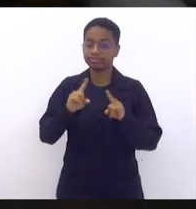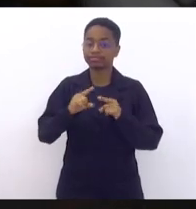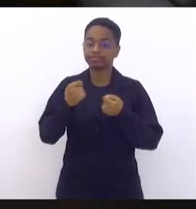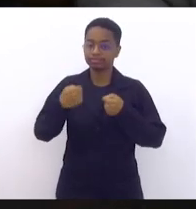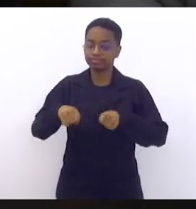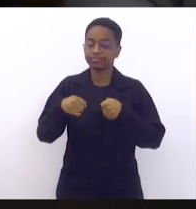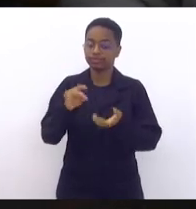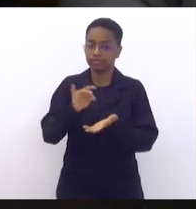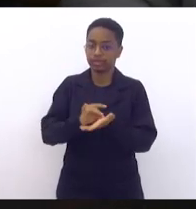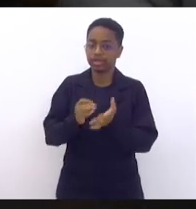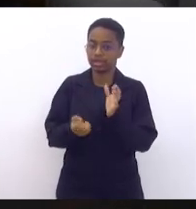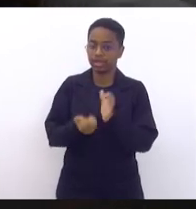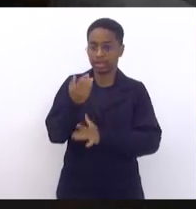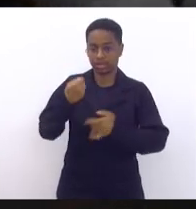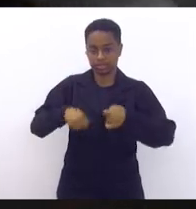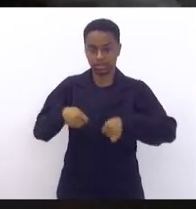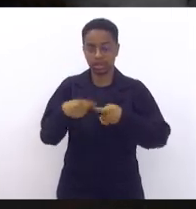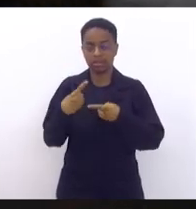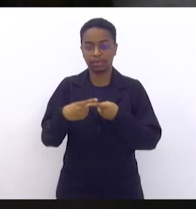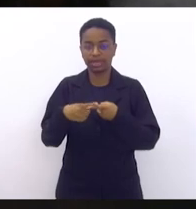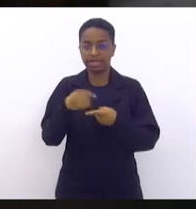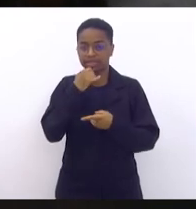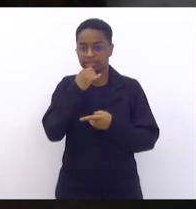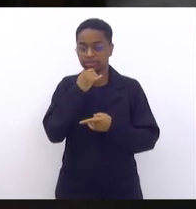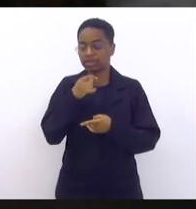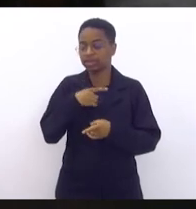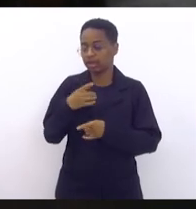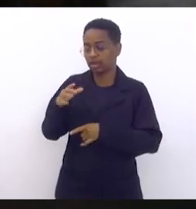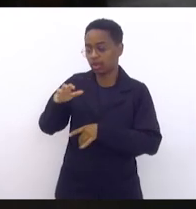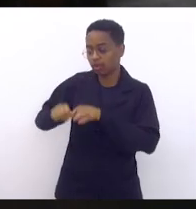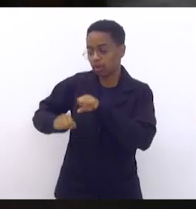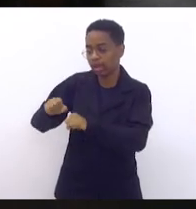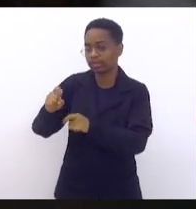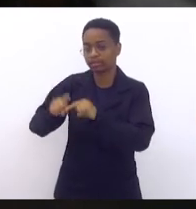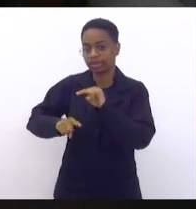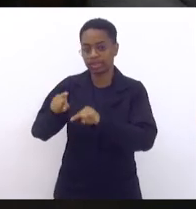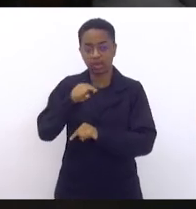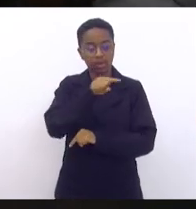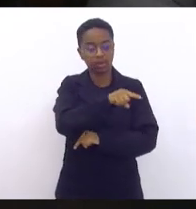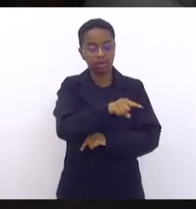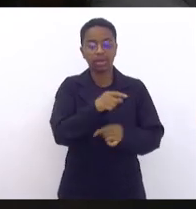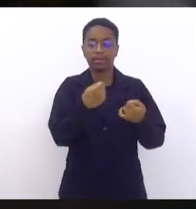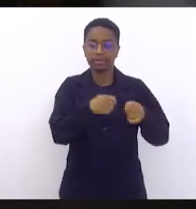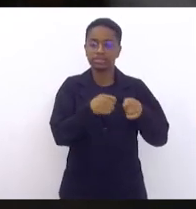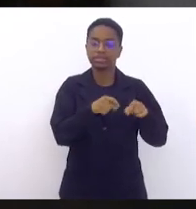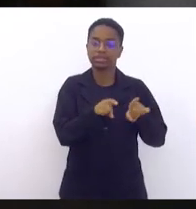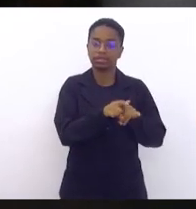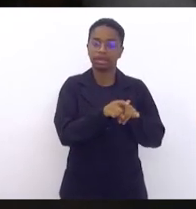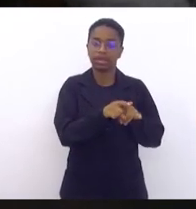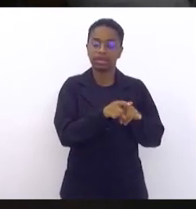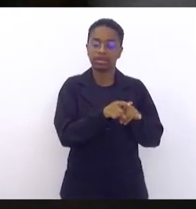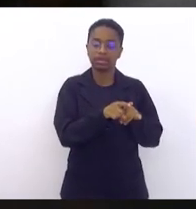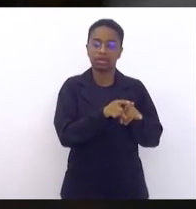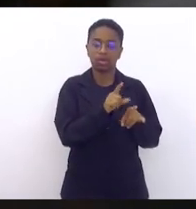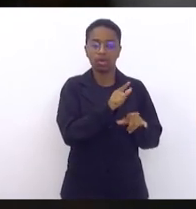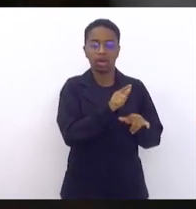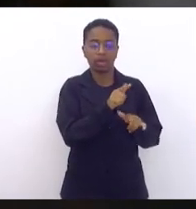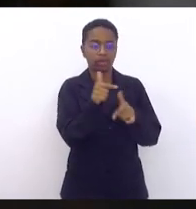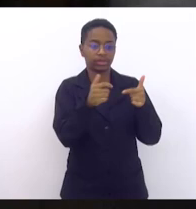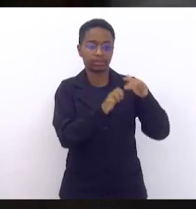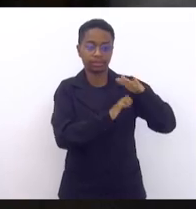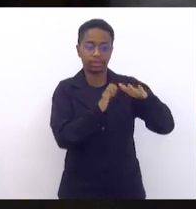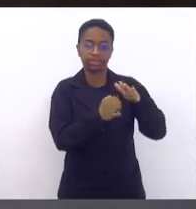fato essa demanda porque você fecha do início da coleta disponibilidade de produto e na outra ponta a demanda para que aumente a reciclagem